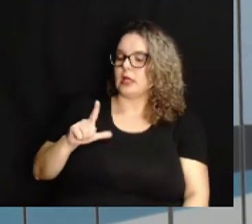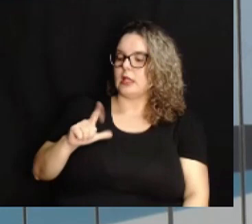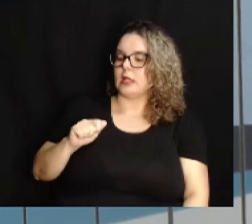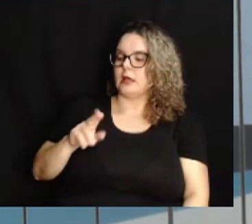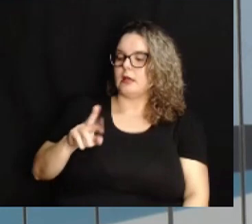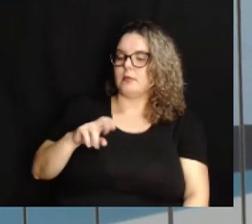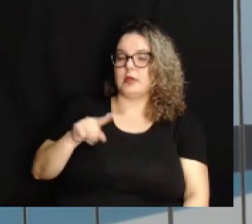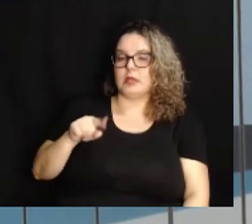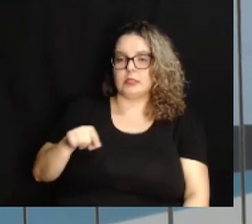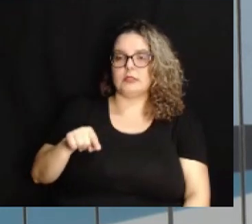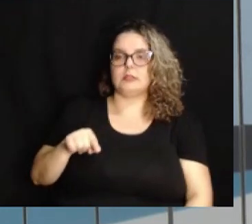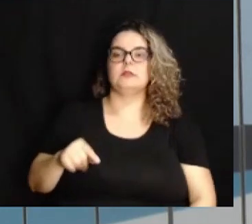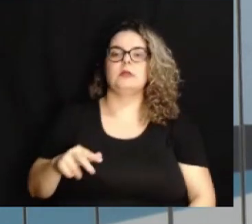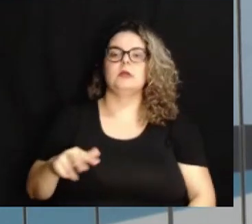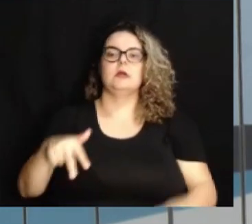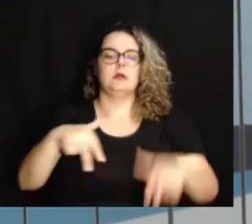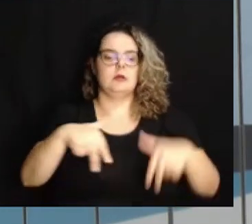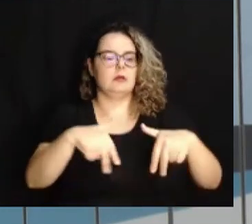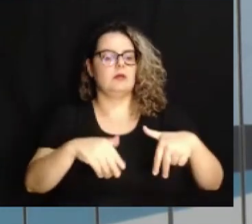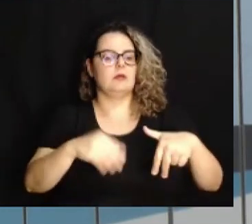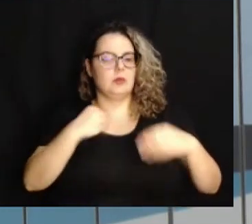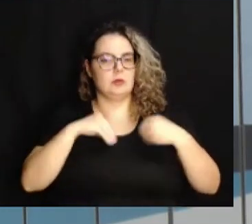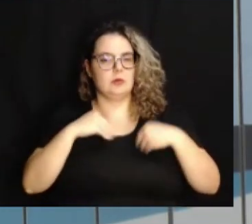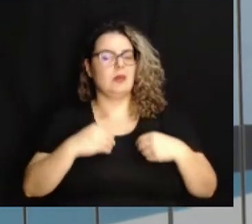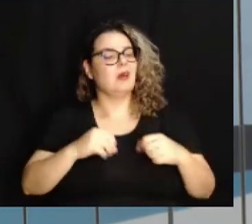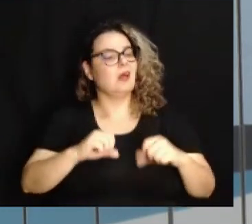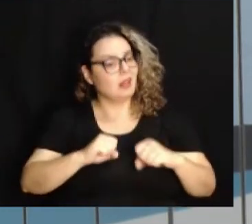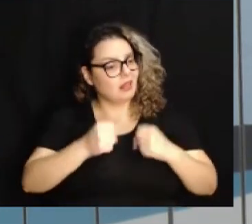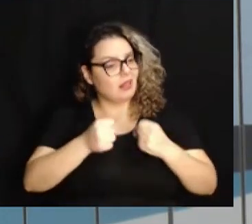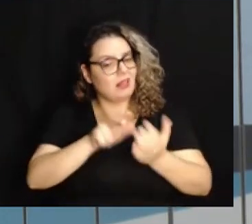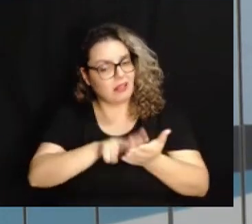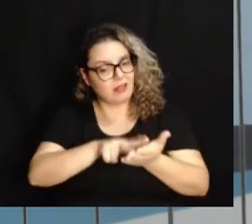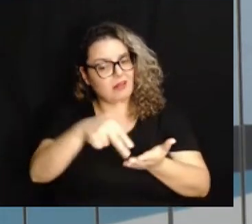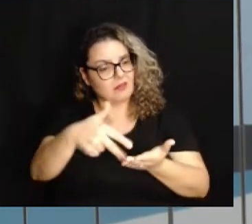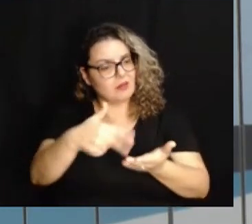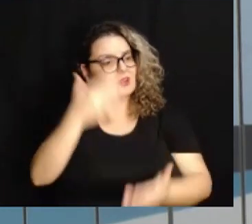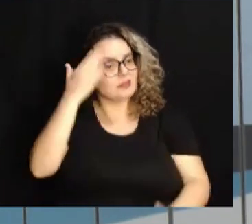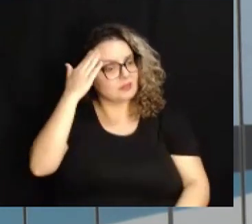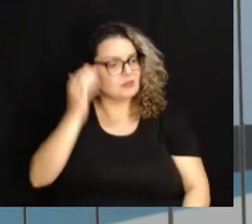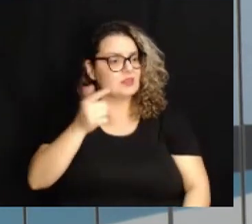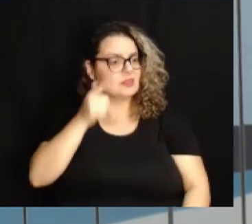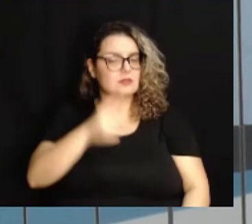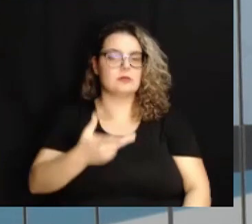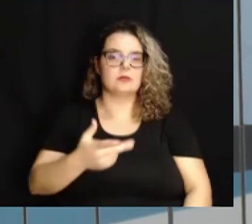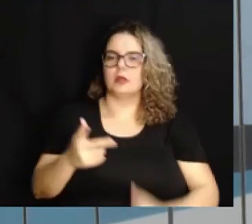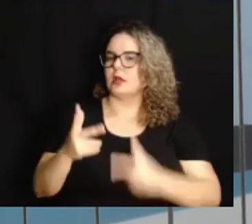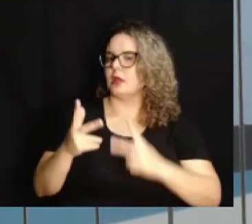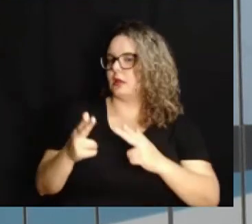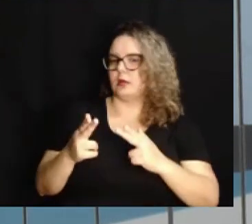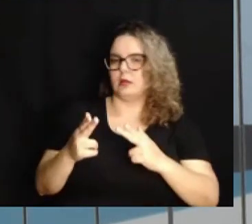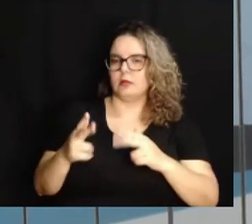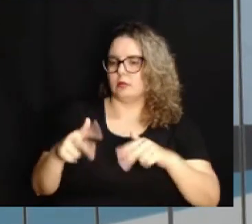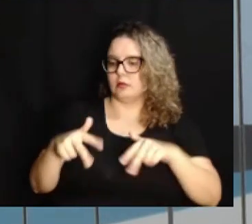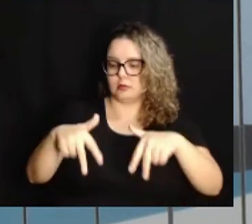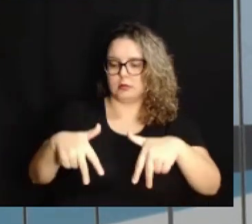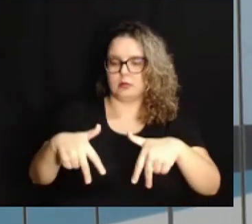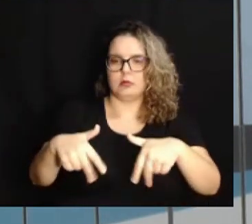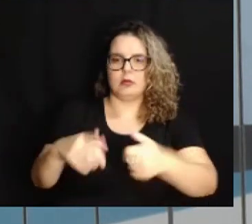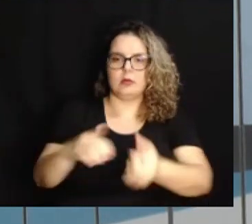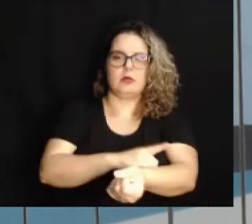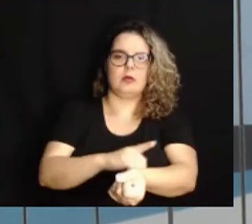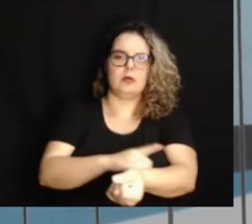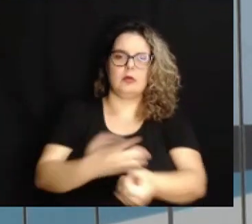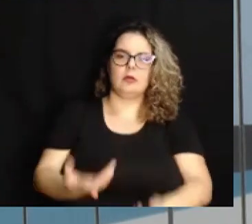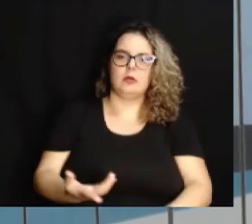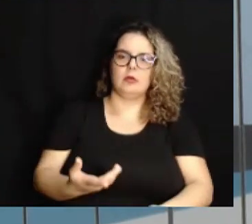assim, levanta da cama, se esforça aí, eu sei que você consegue, é a mesma coisa de chegar numa pessoa com diabetes e falar, regula sua insulina